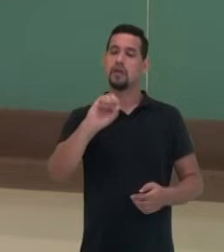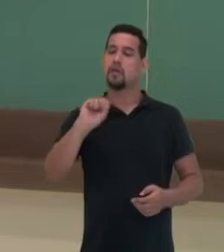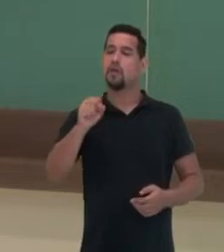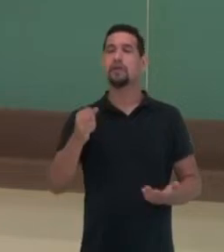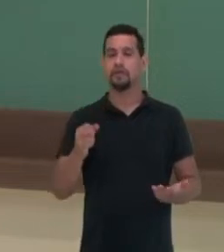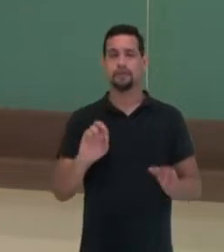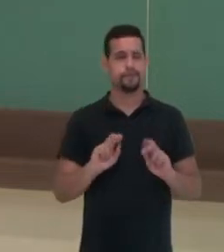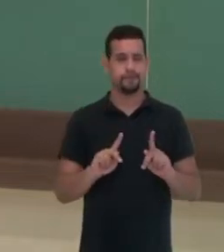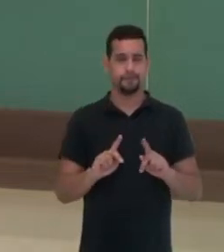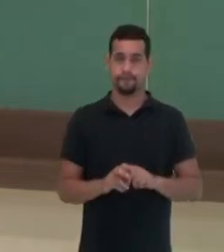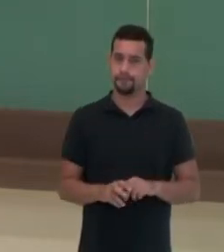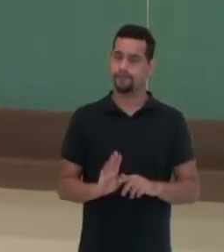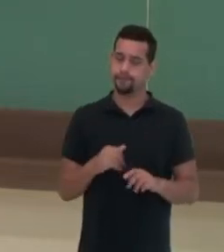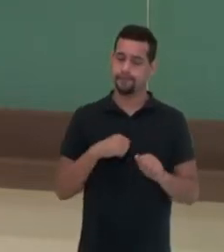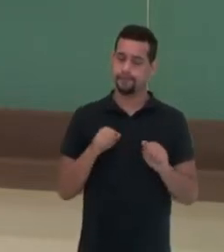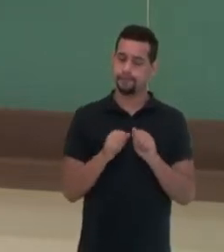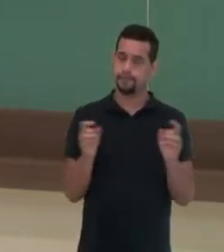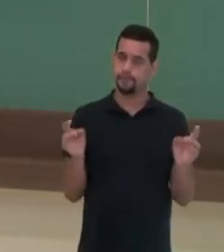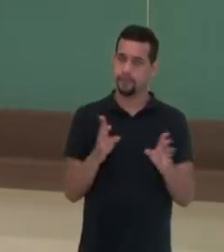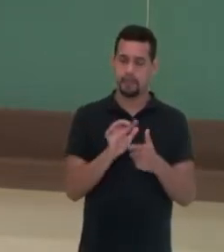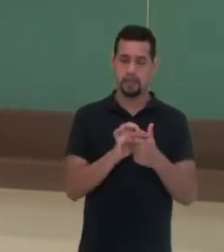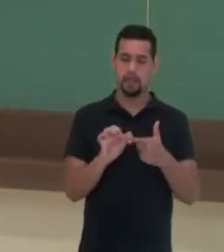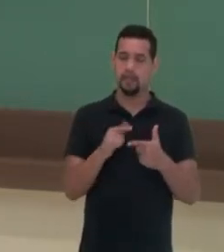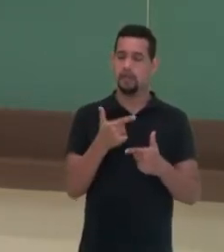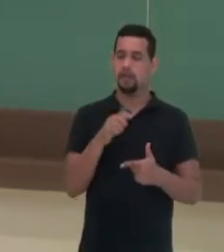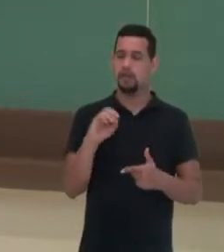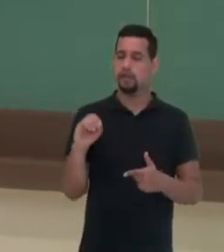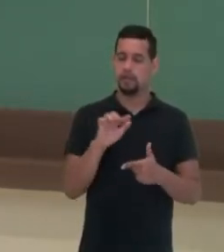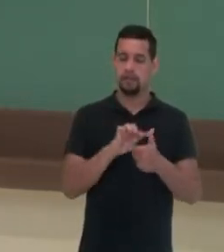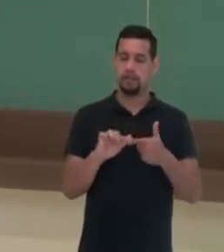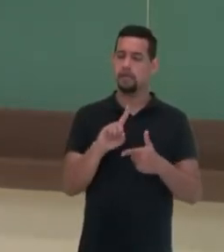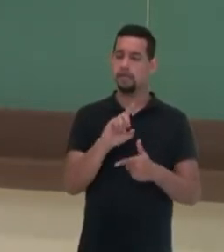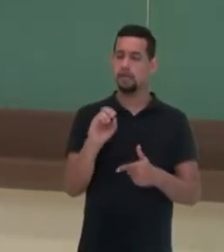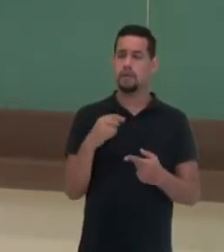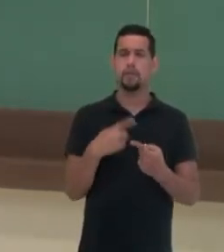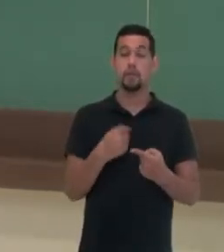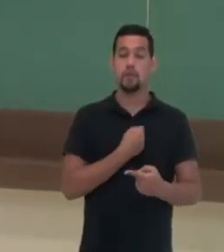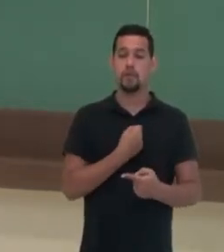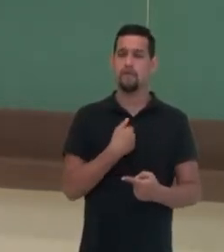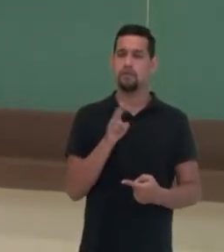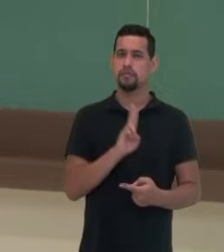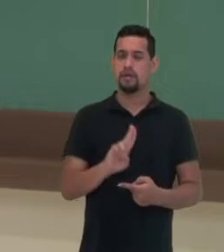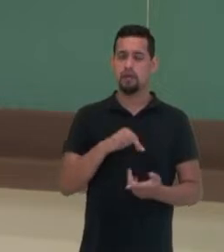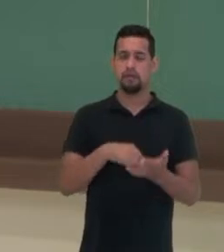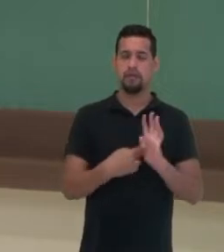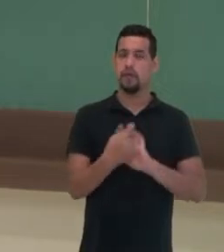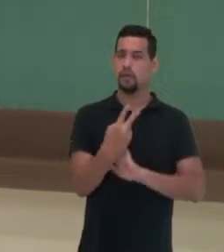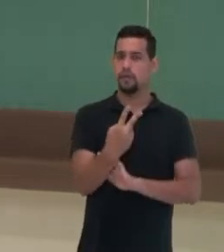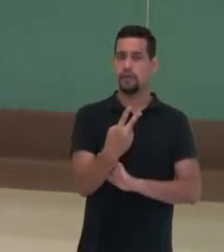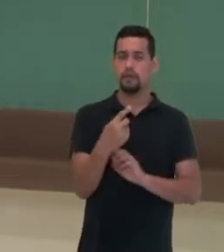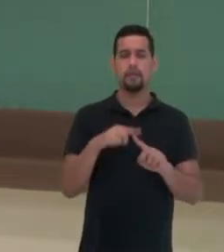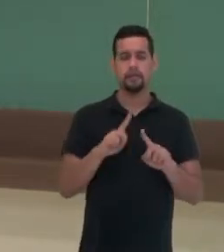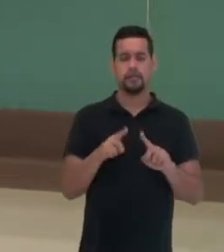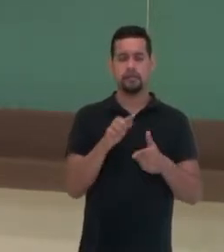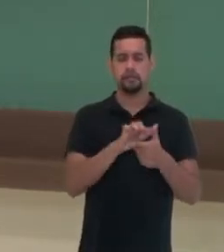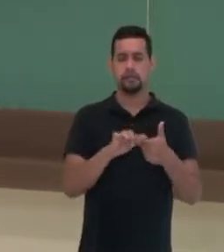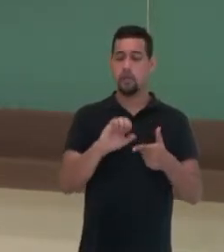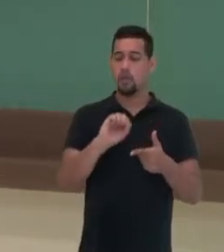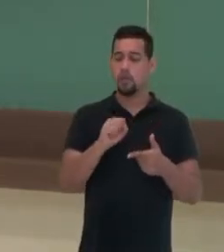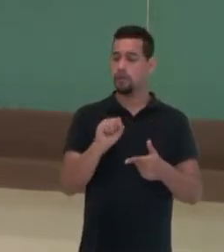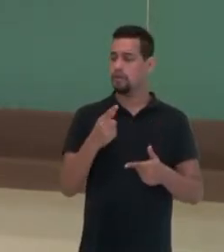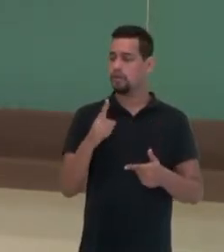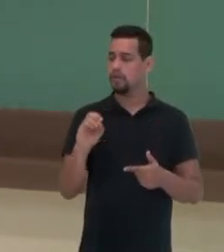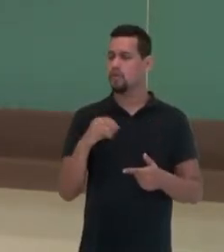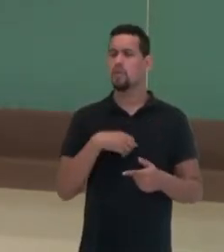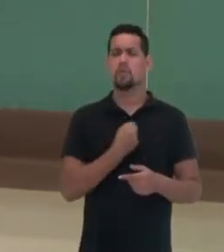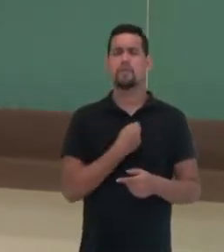0,08. Ok? Então, foi isso que eu fiz aqui, ó. Dividi o 200 por 100, porque o número que eu vou usar é 2. Dividi o 8 por 100, porque o número que